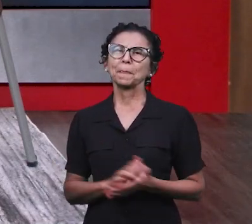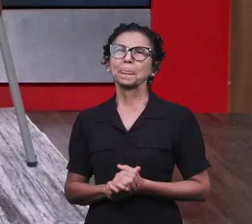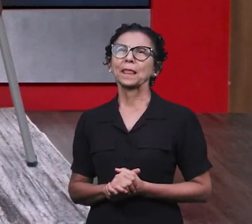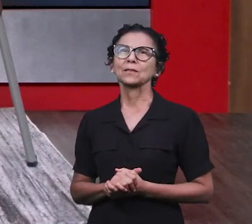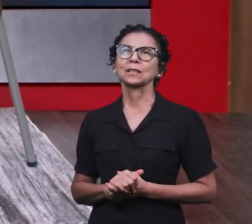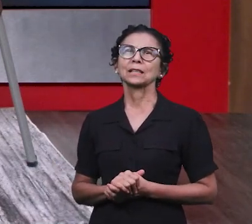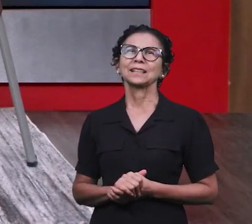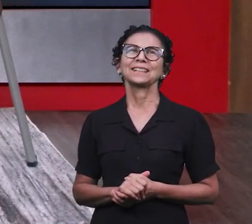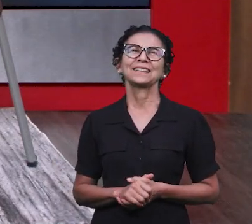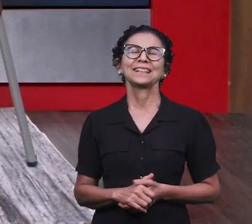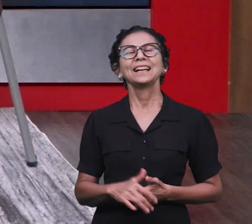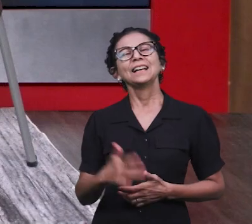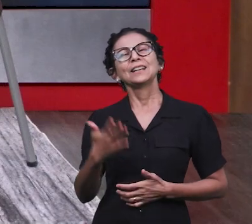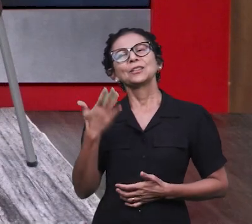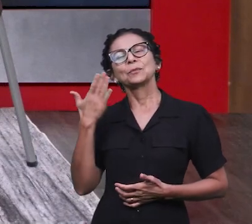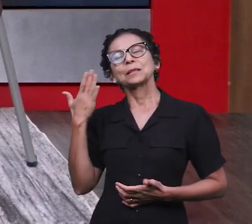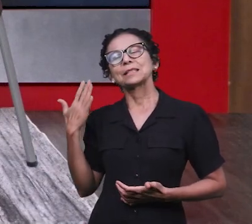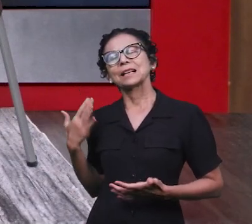que nós